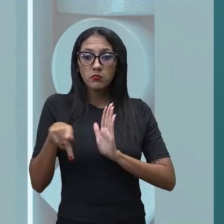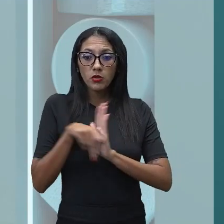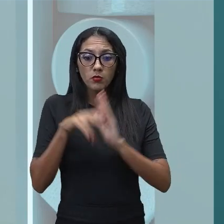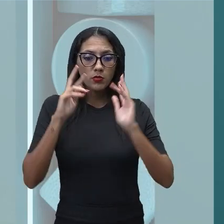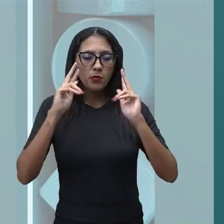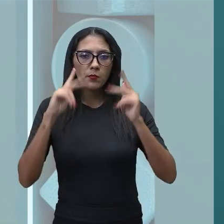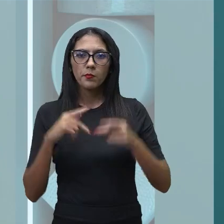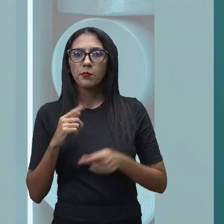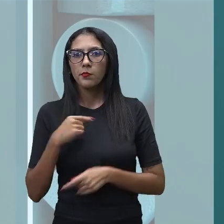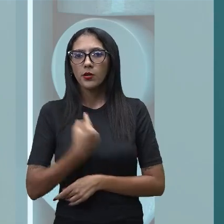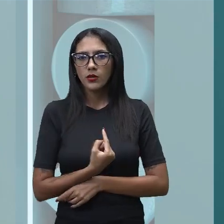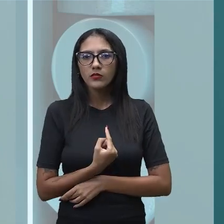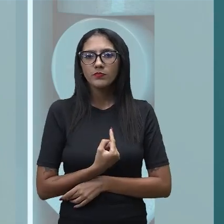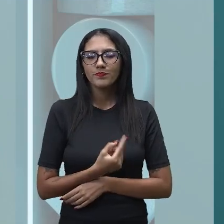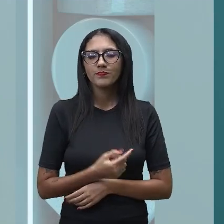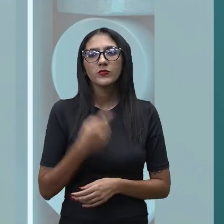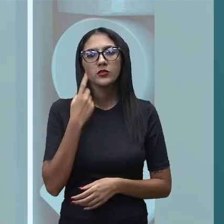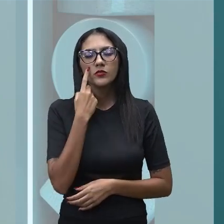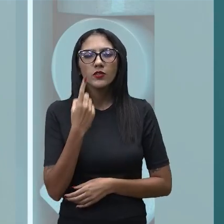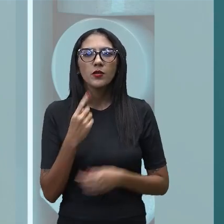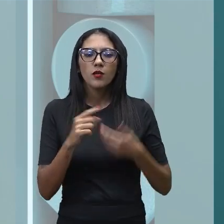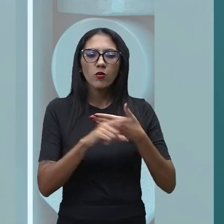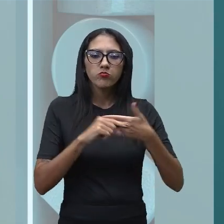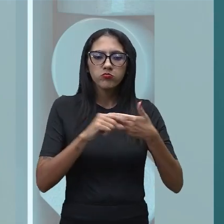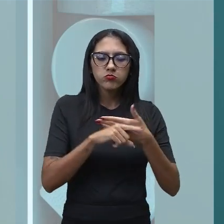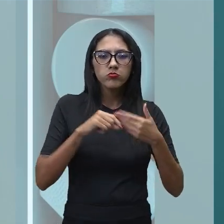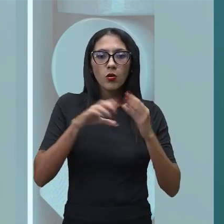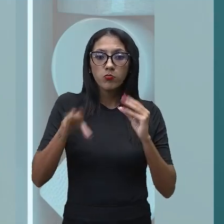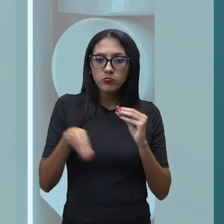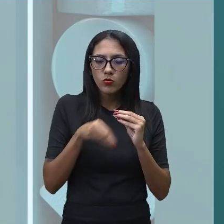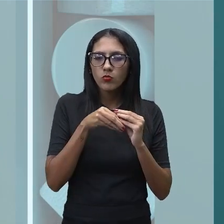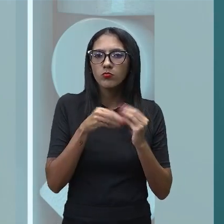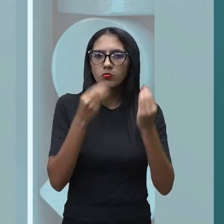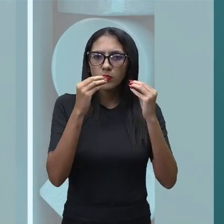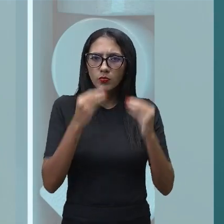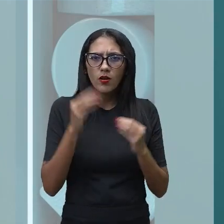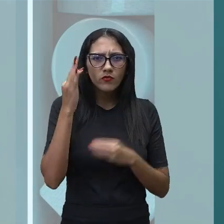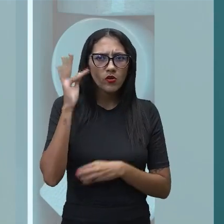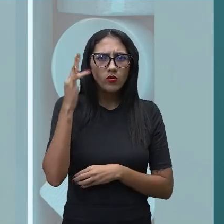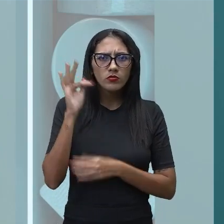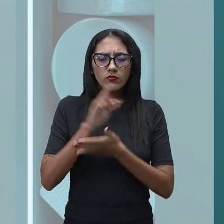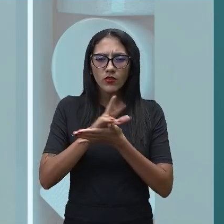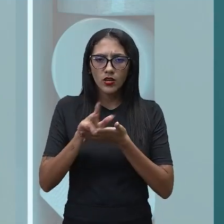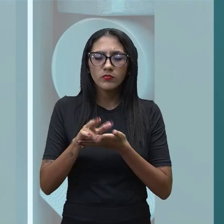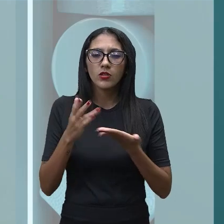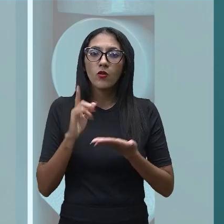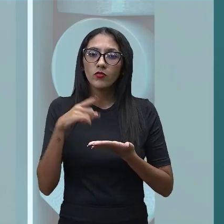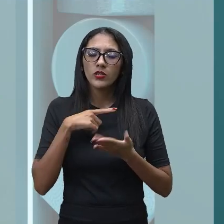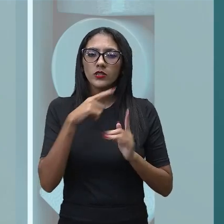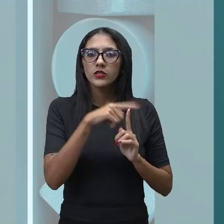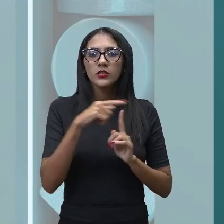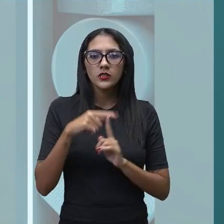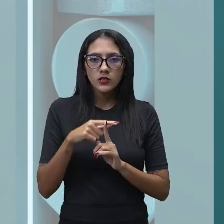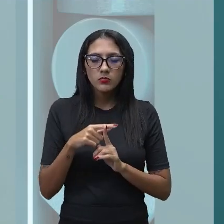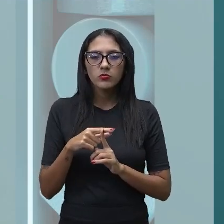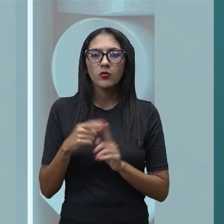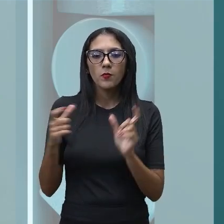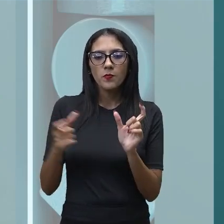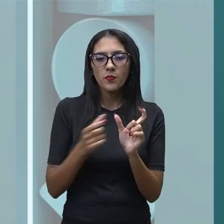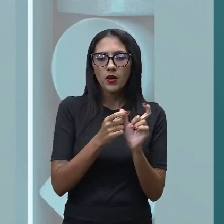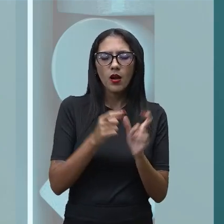humanidade, como a gente vê a citação de filósofos, ok? Então percebam que o polissíndeto traz essa sequência de repetições